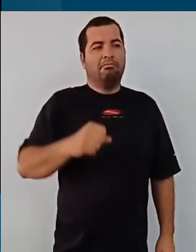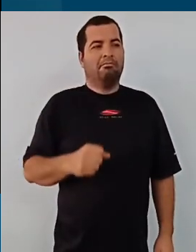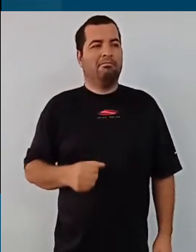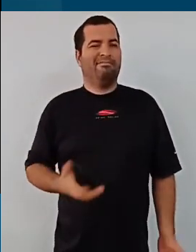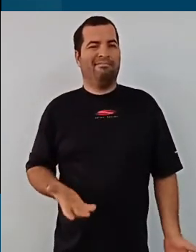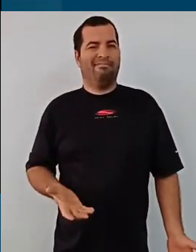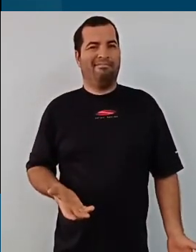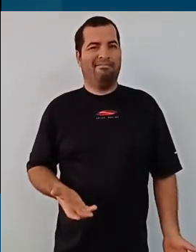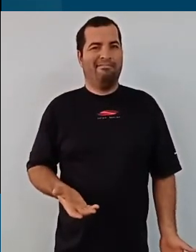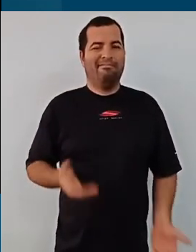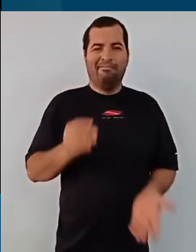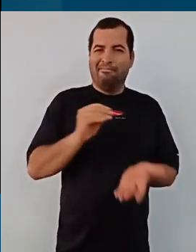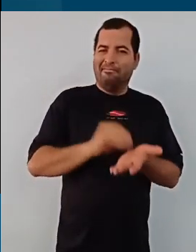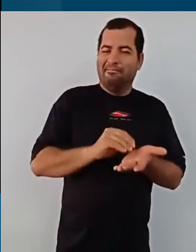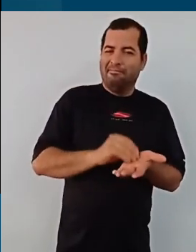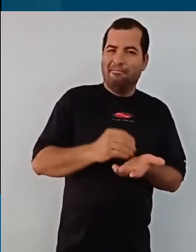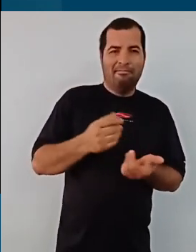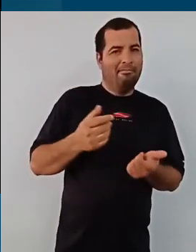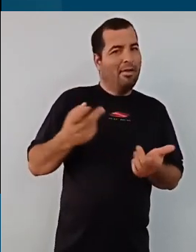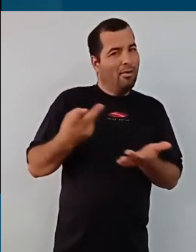se não for